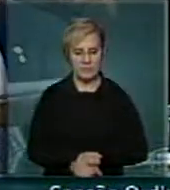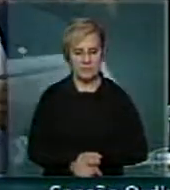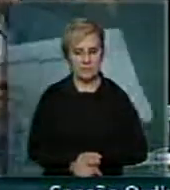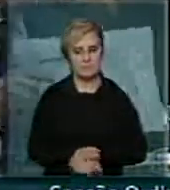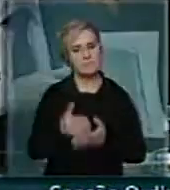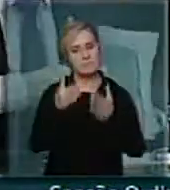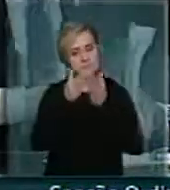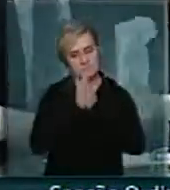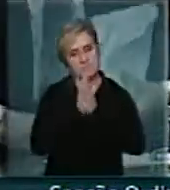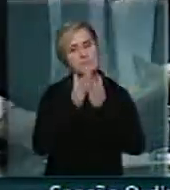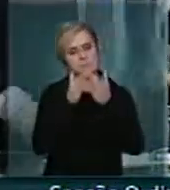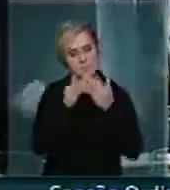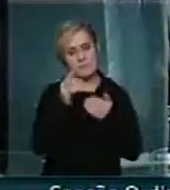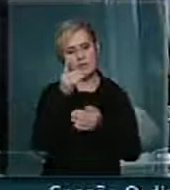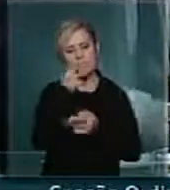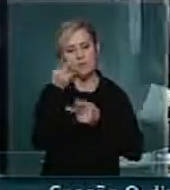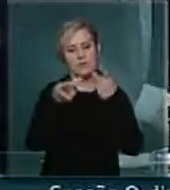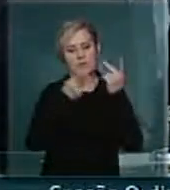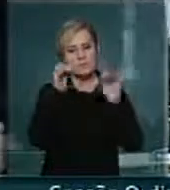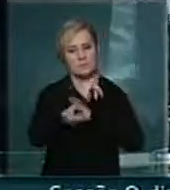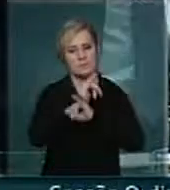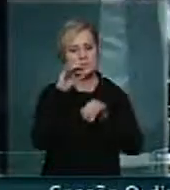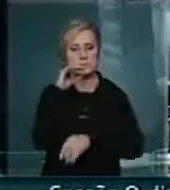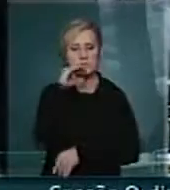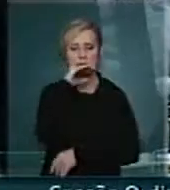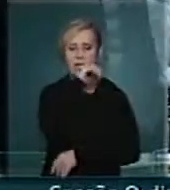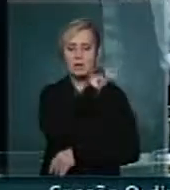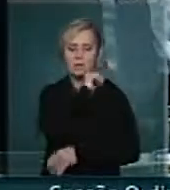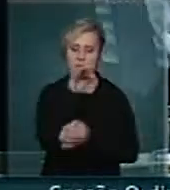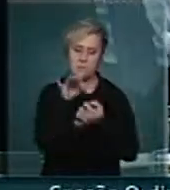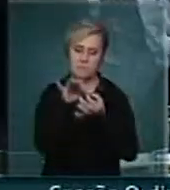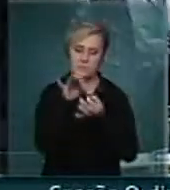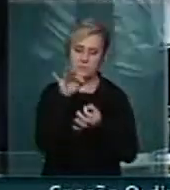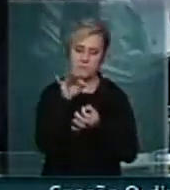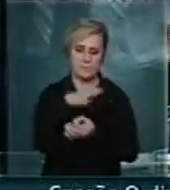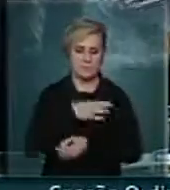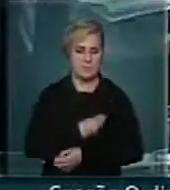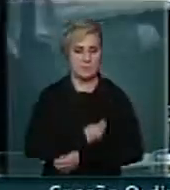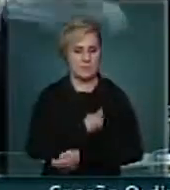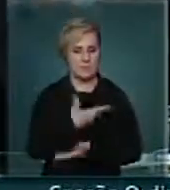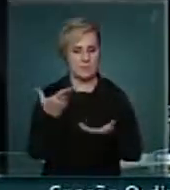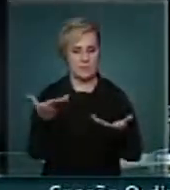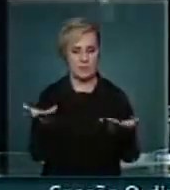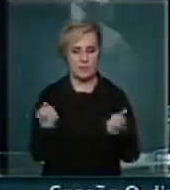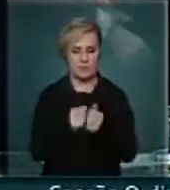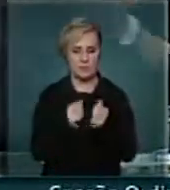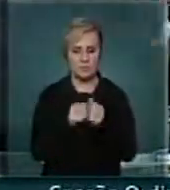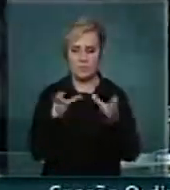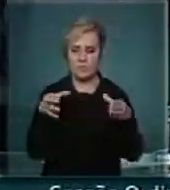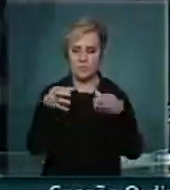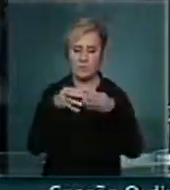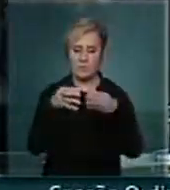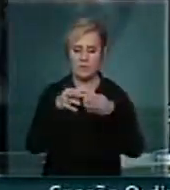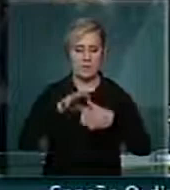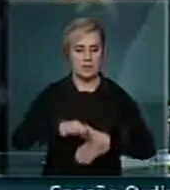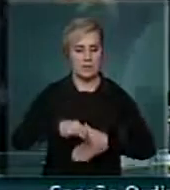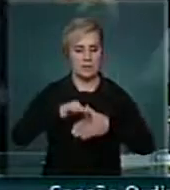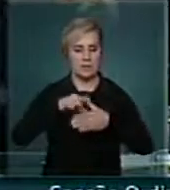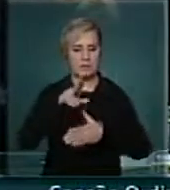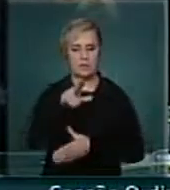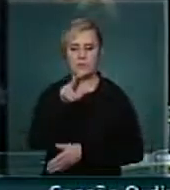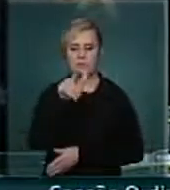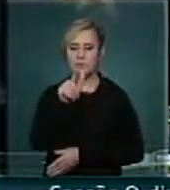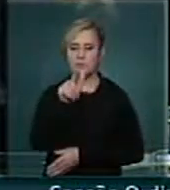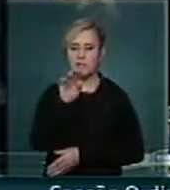apenas para fazer um registro muito rápido, muito breve, da presença entre nós de uma delegação da liderança da